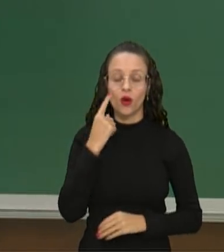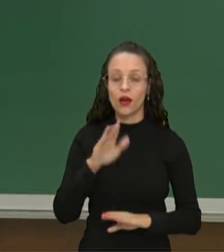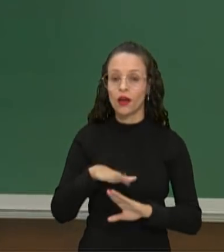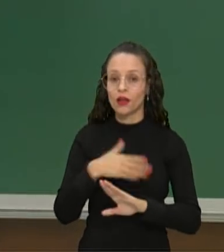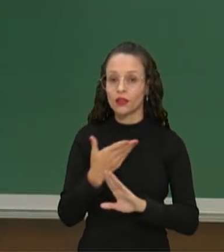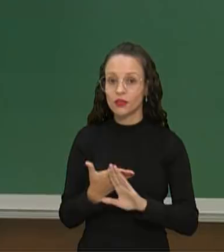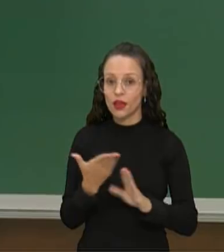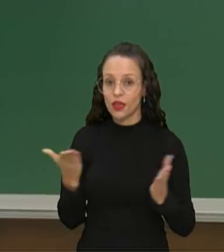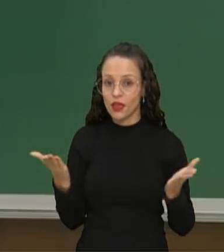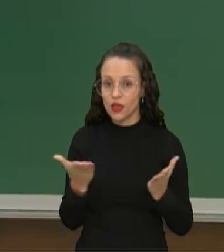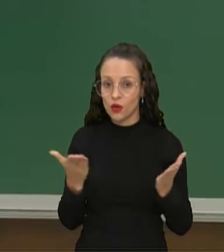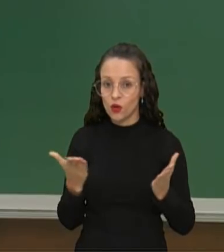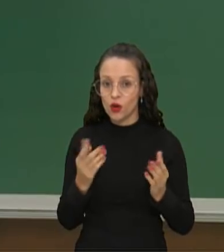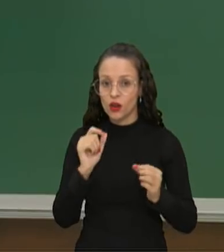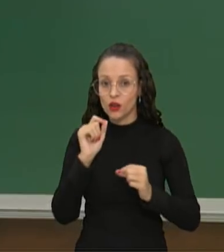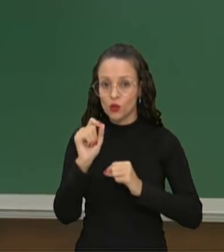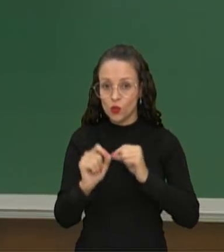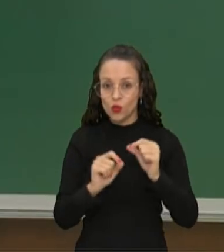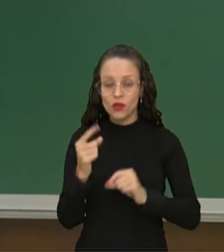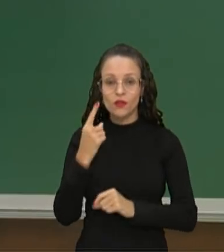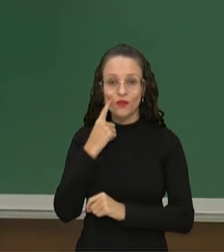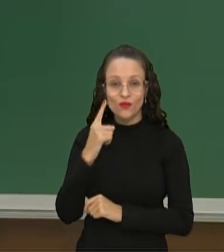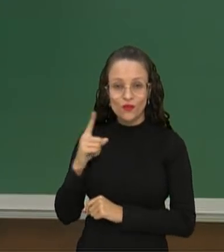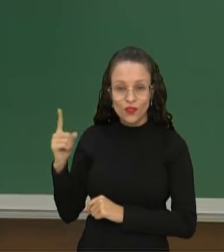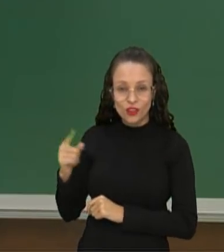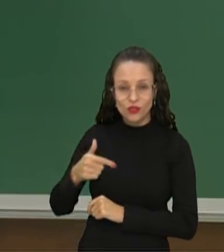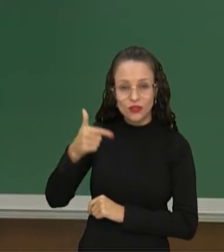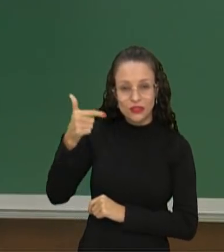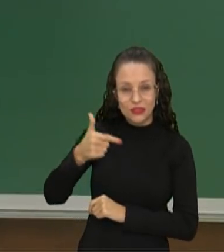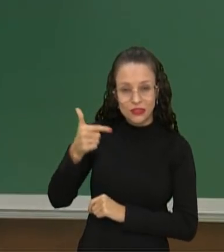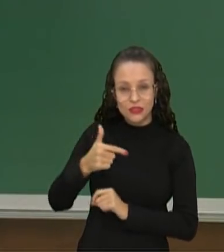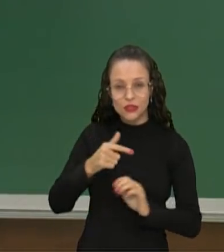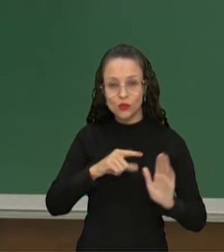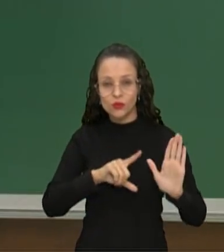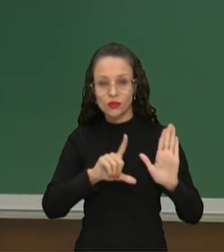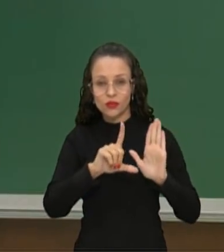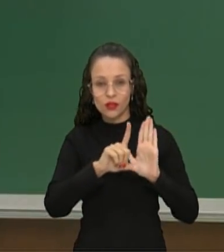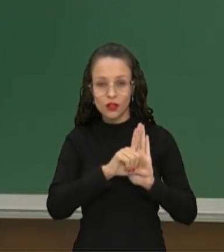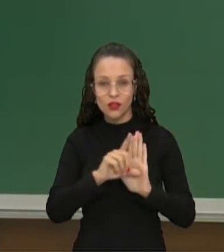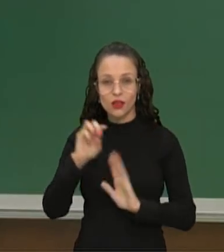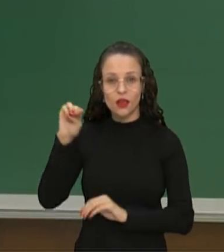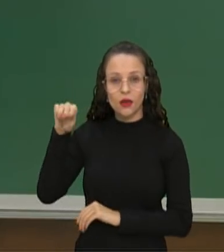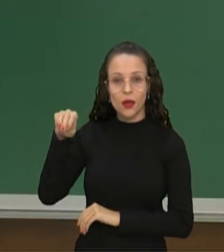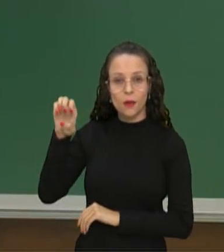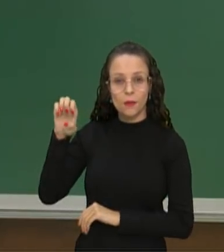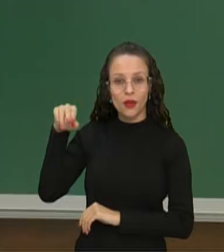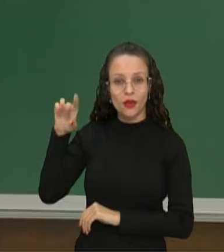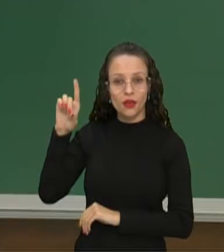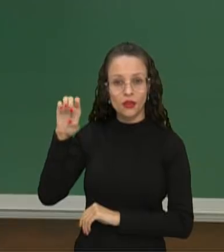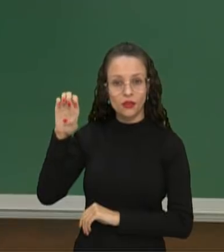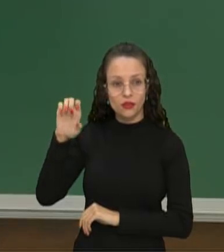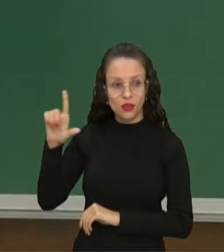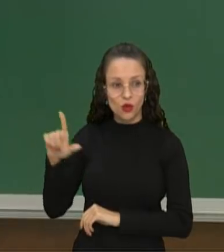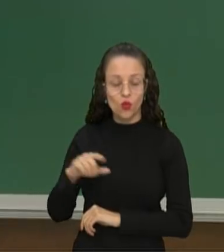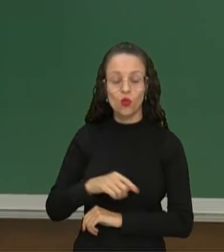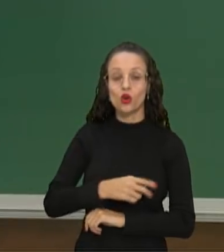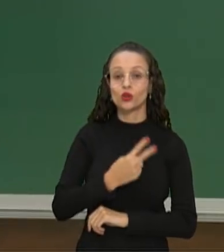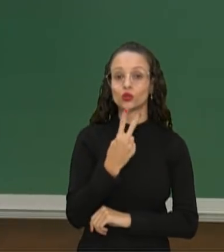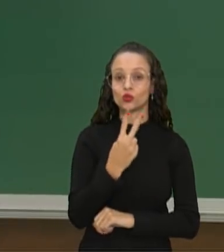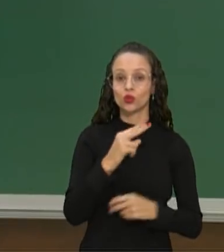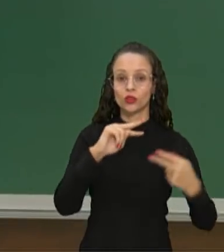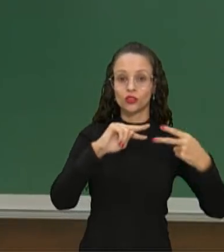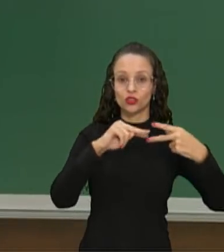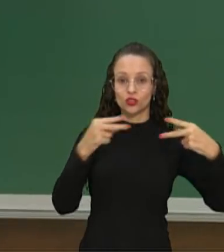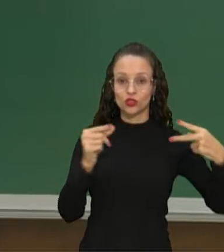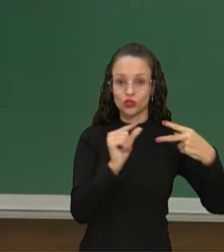gente estava estudando a segregação independente, segundo a lei de Mendel. Né? Então, dois genes, ó, o gene 1 e o gene 2,